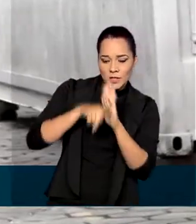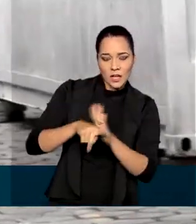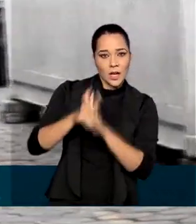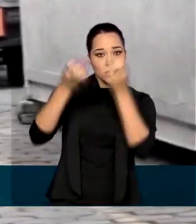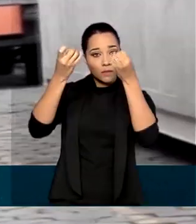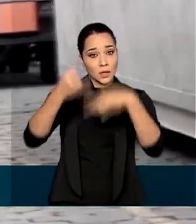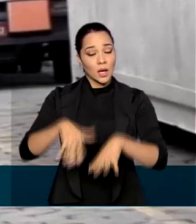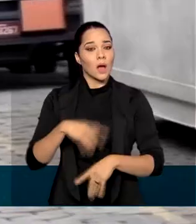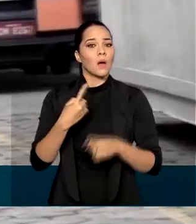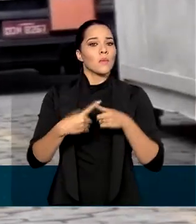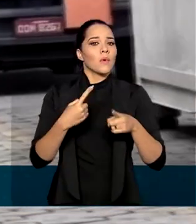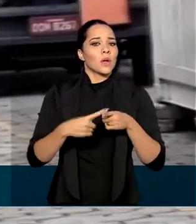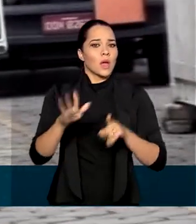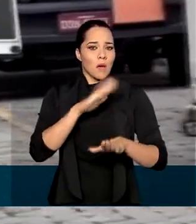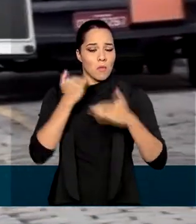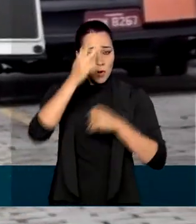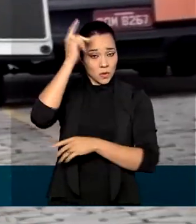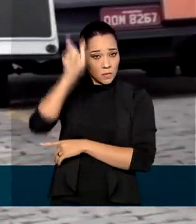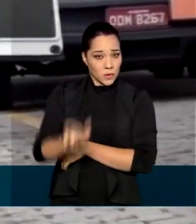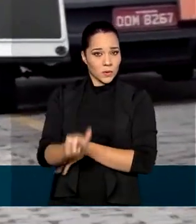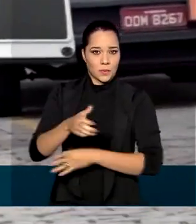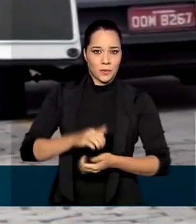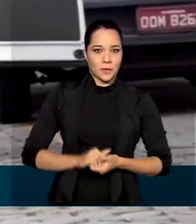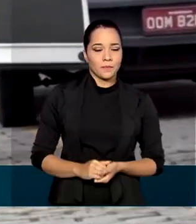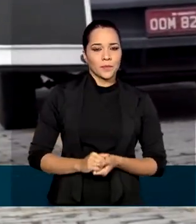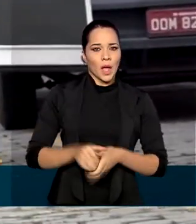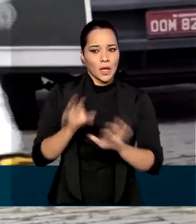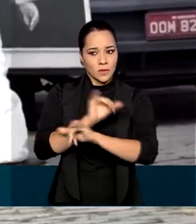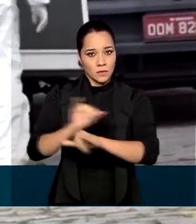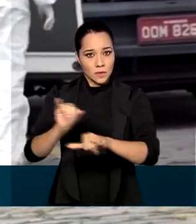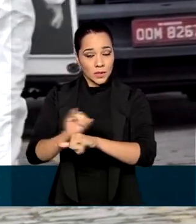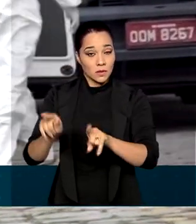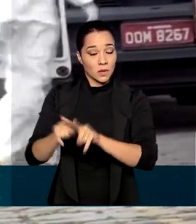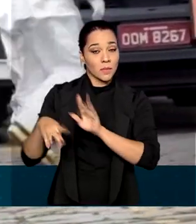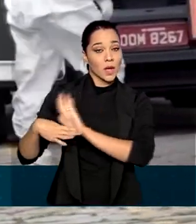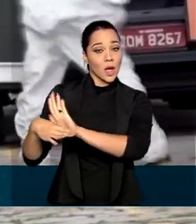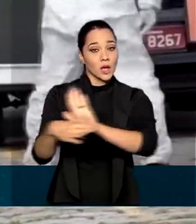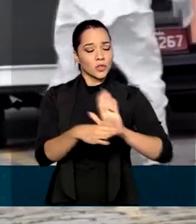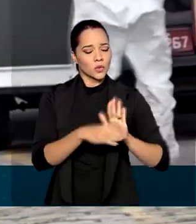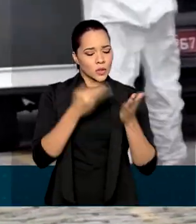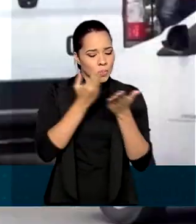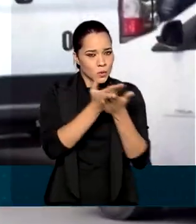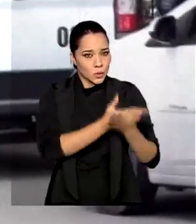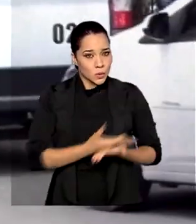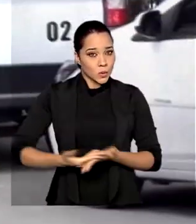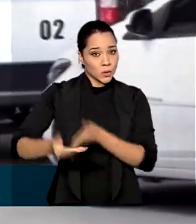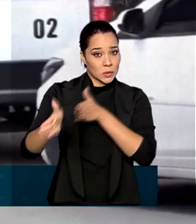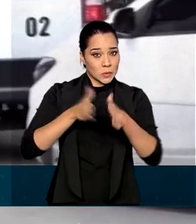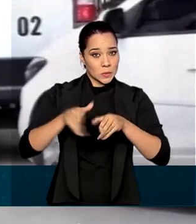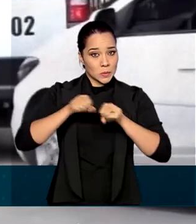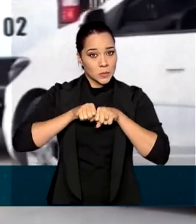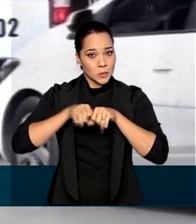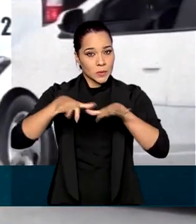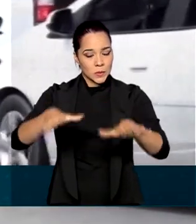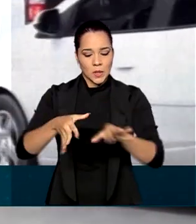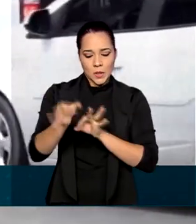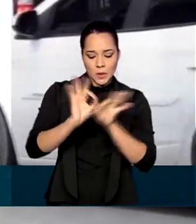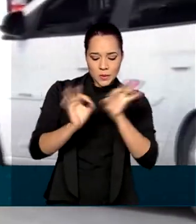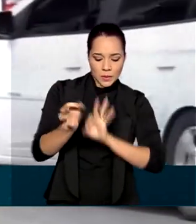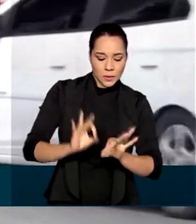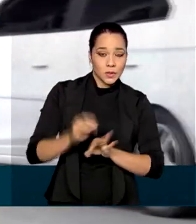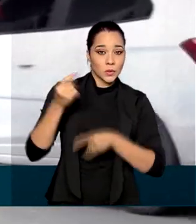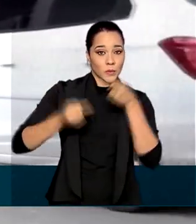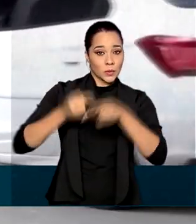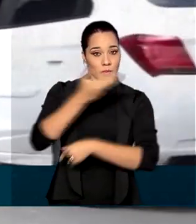esclarecer a causa da morte de uma pessoa. Os dados também ajudam em estudos epidemiológicos, na formulação de